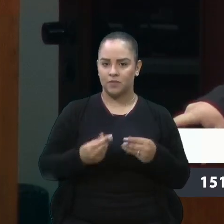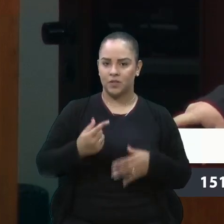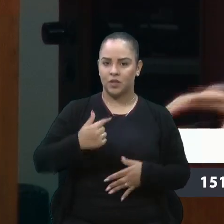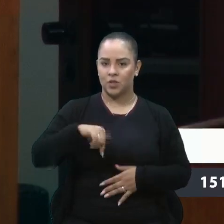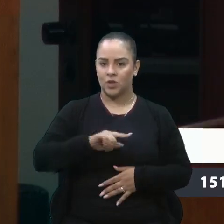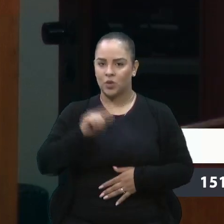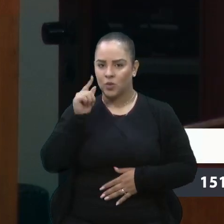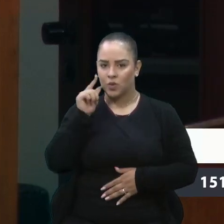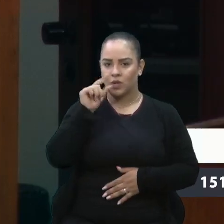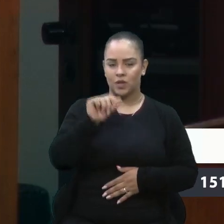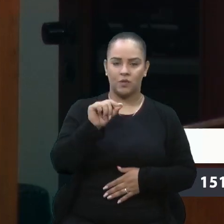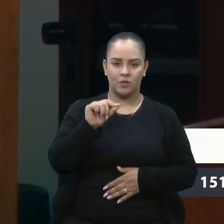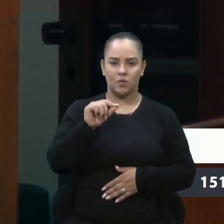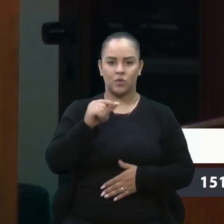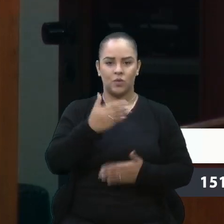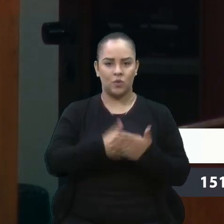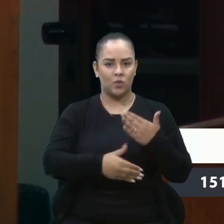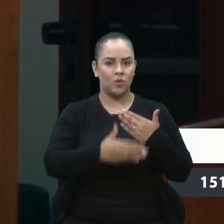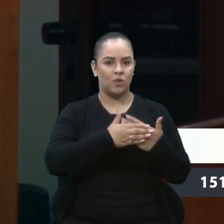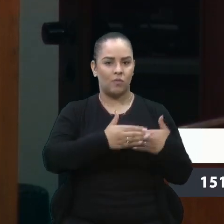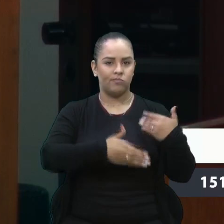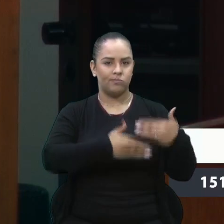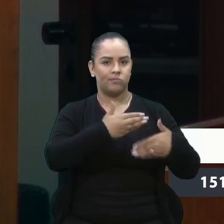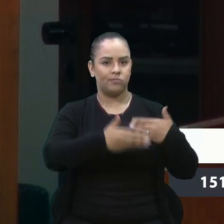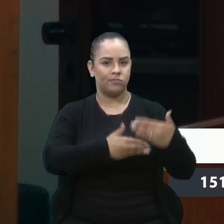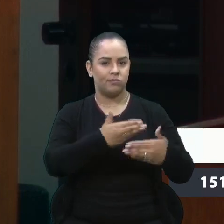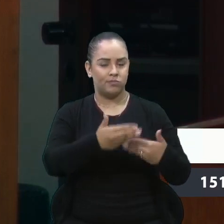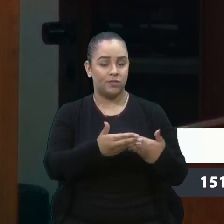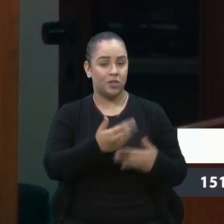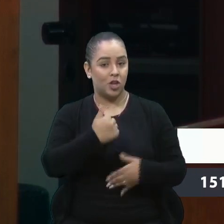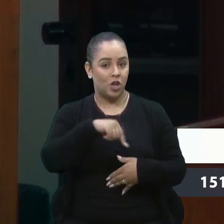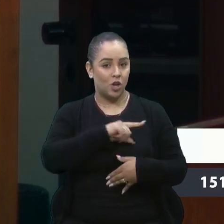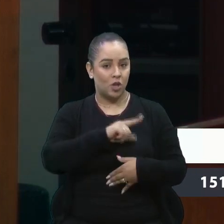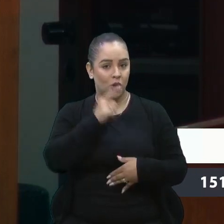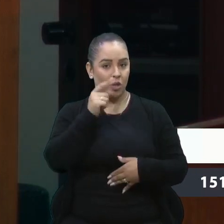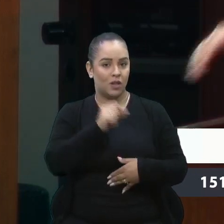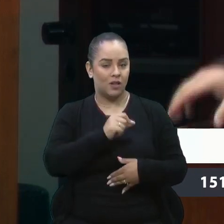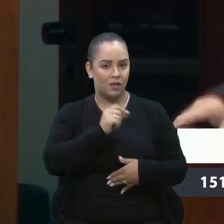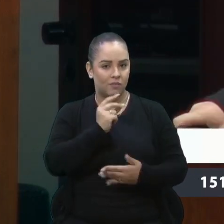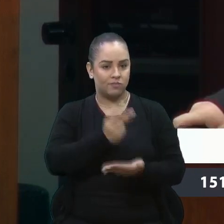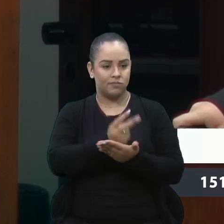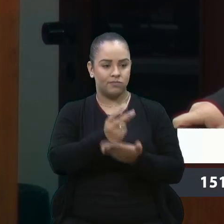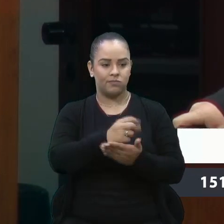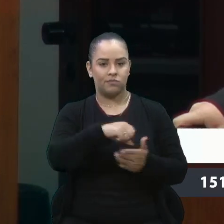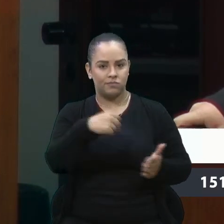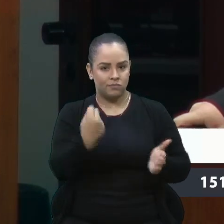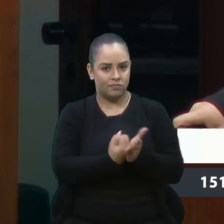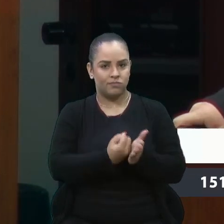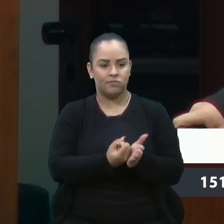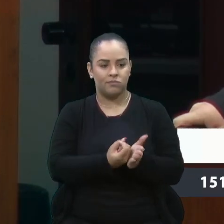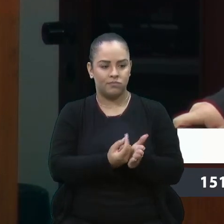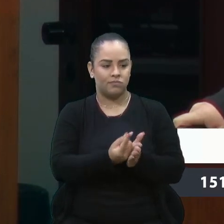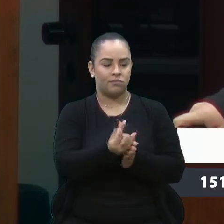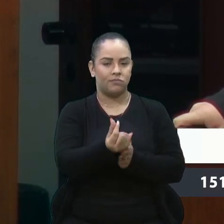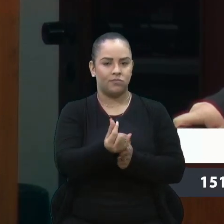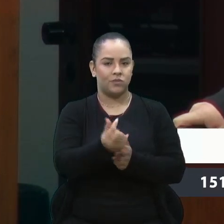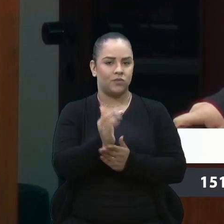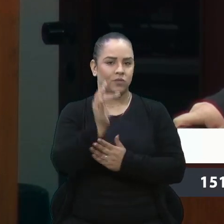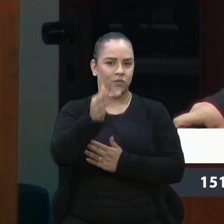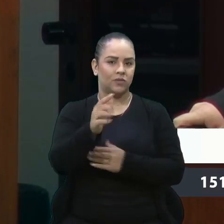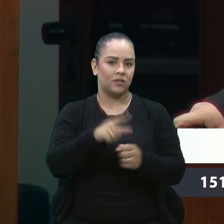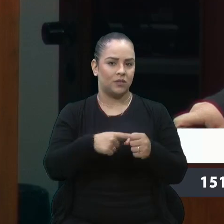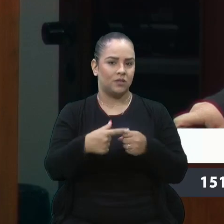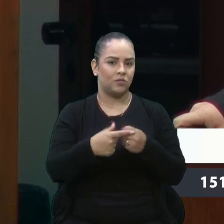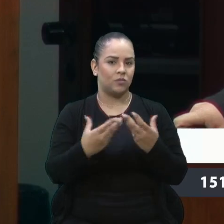ganhar com esse processo todo e que a gente possa manter isso vivo para o futuro da cidade por muito